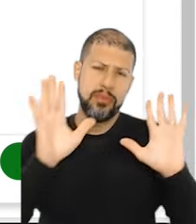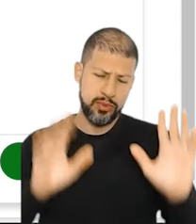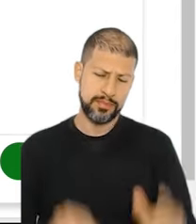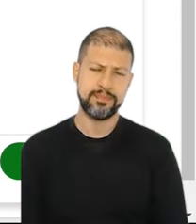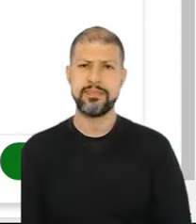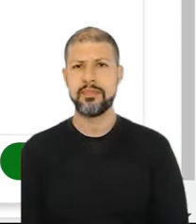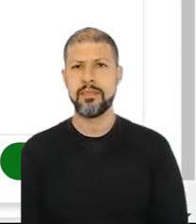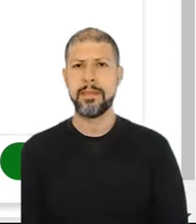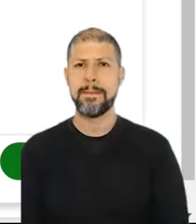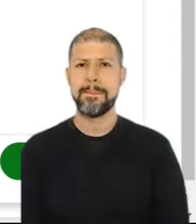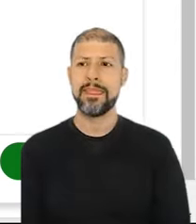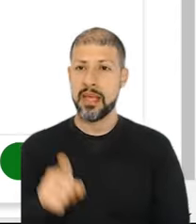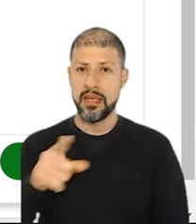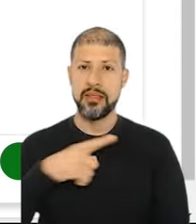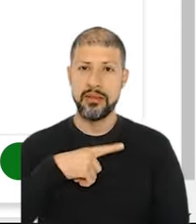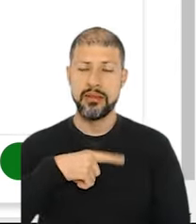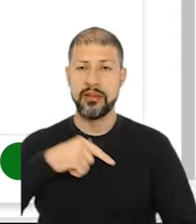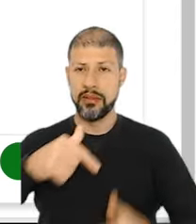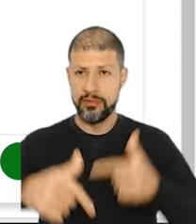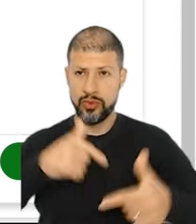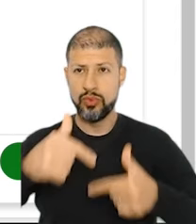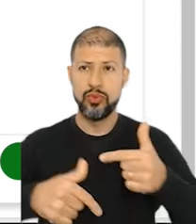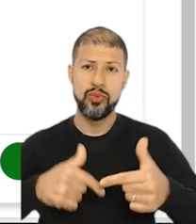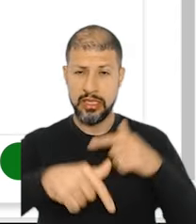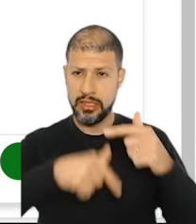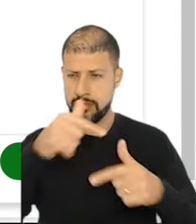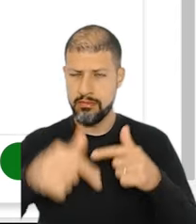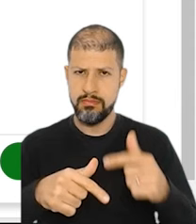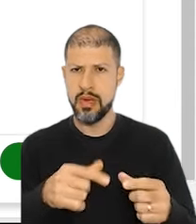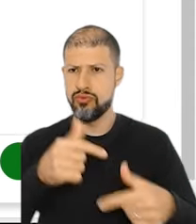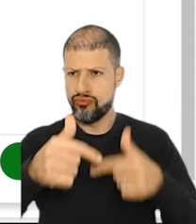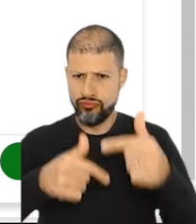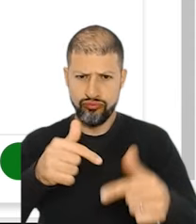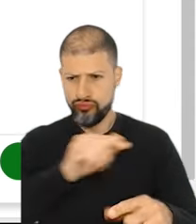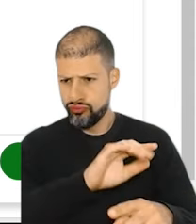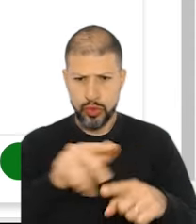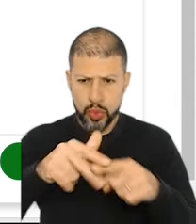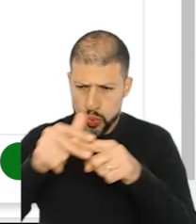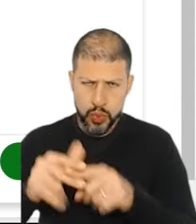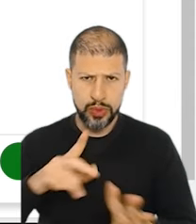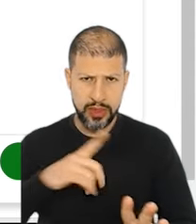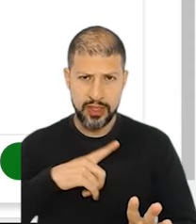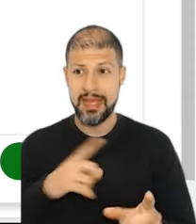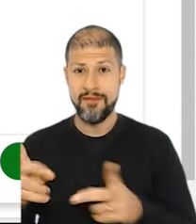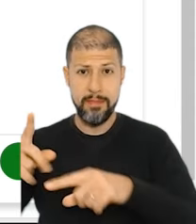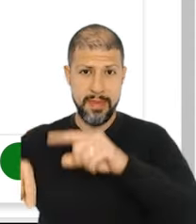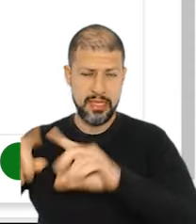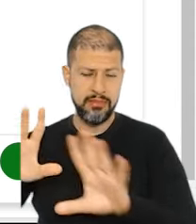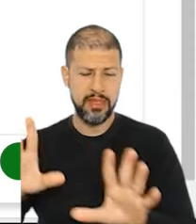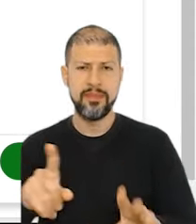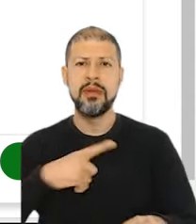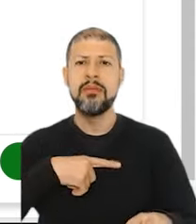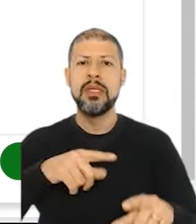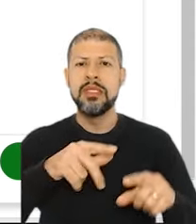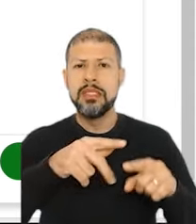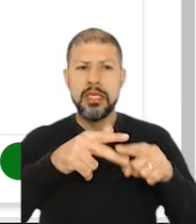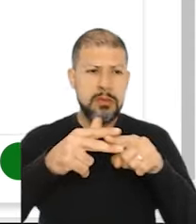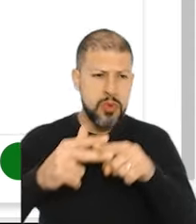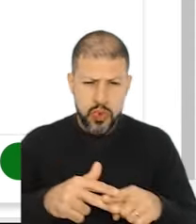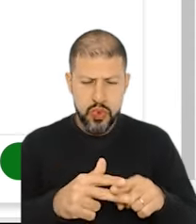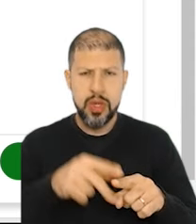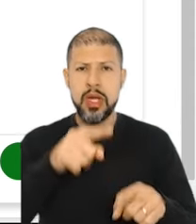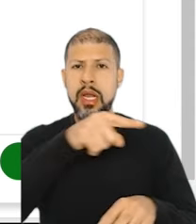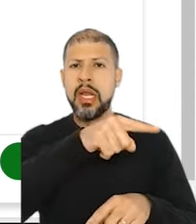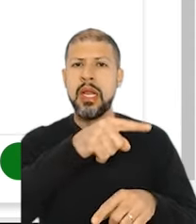e ele prestou um serviço o forte dele é presta serviço né ele vendeu poucas peças mas ele também presta serviço isso E aí ele aferiu em